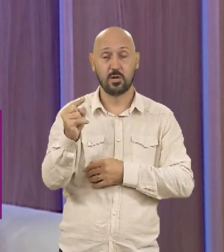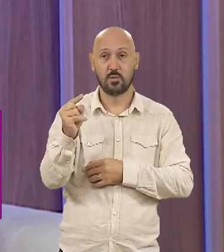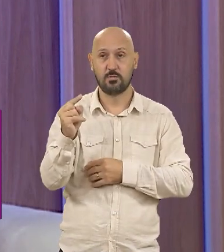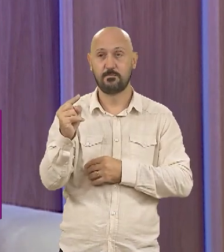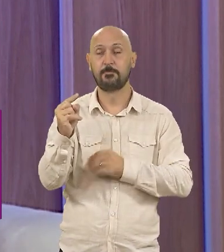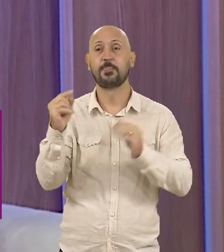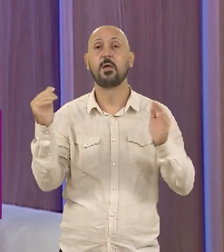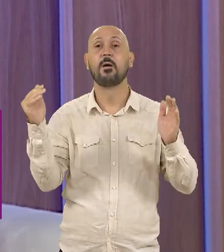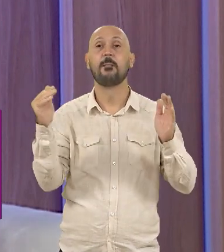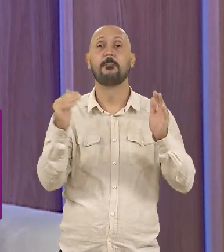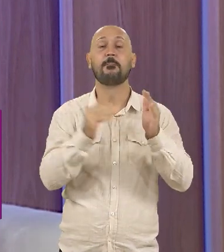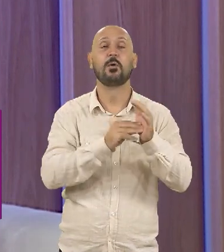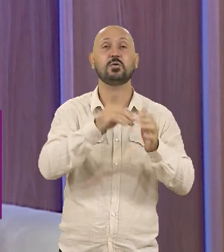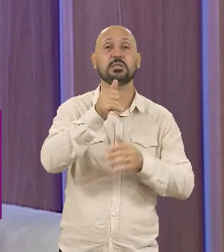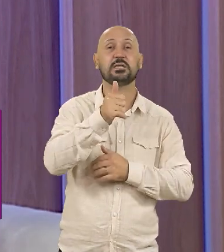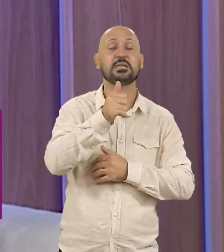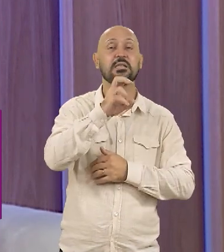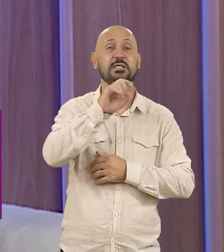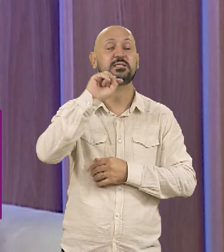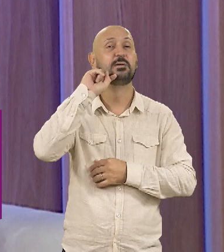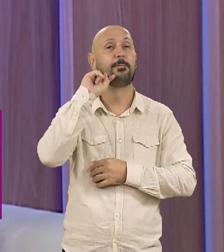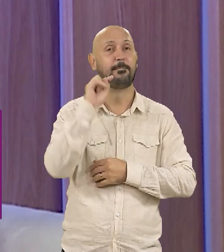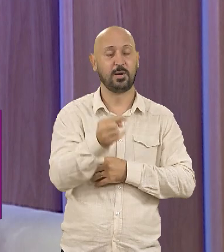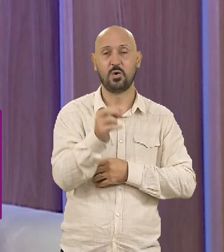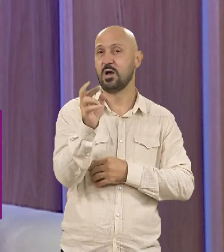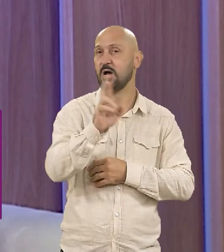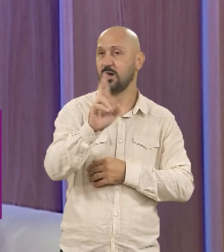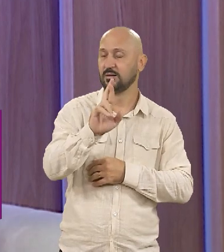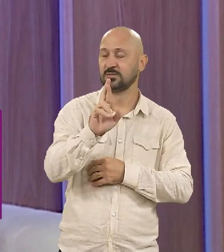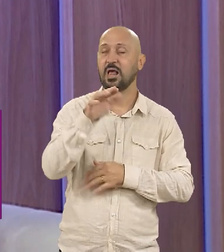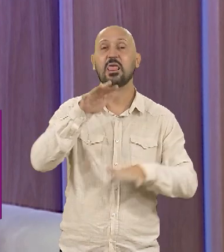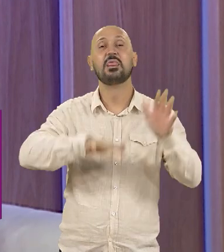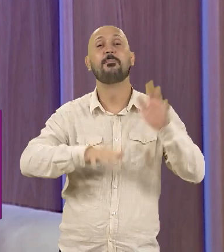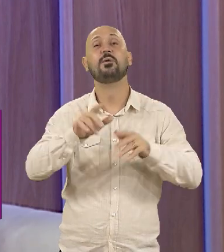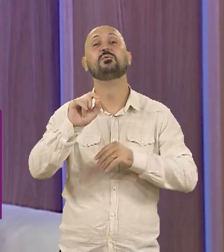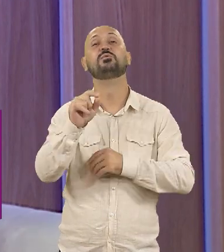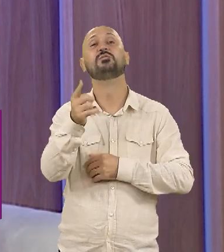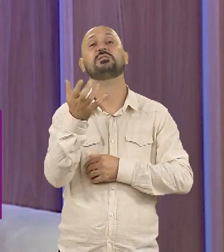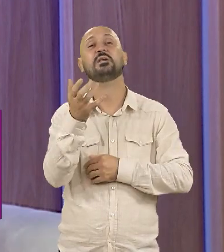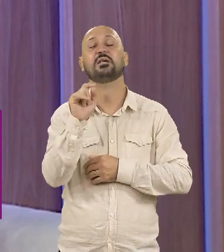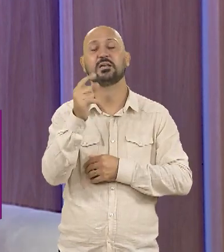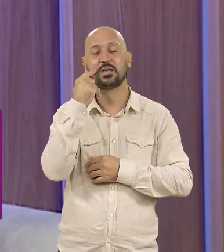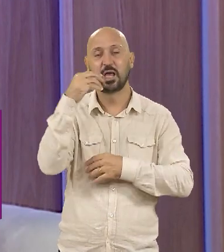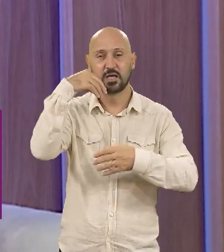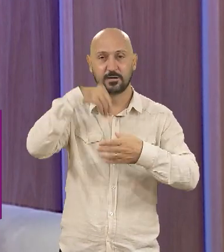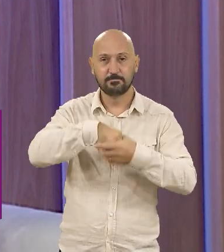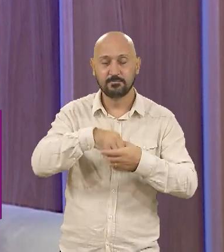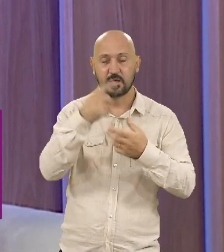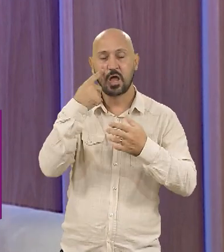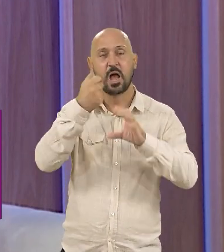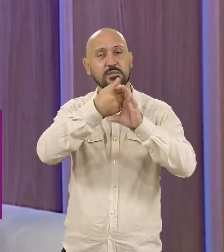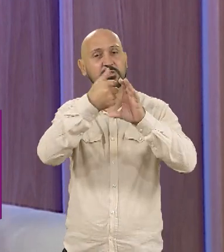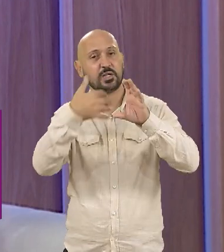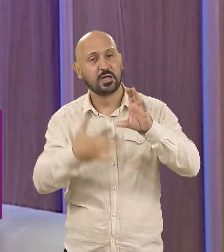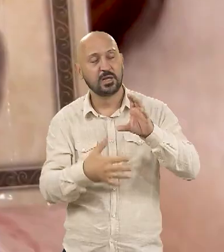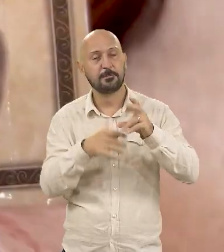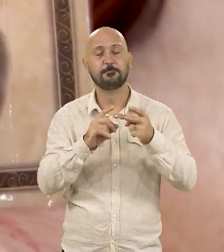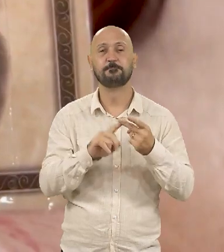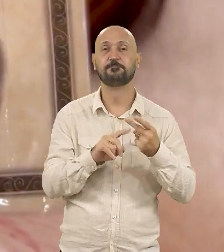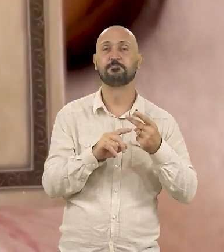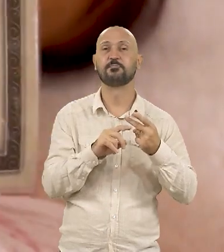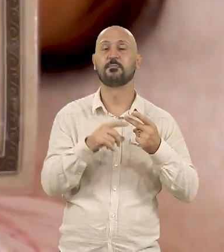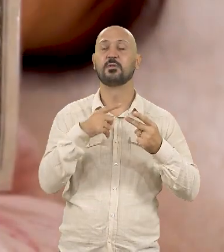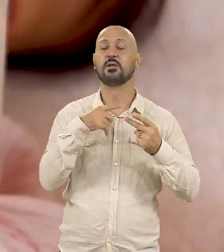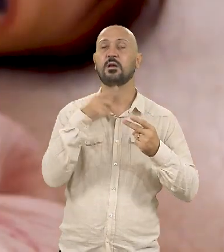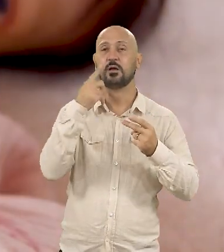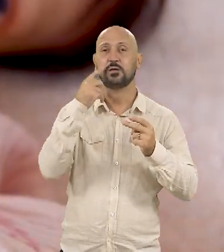podem chegar até 15 mil reais. Aí vai estar dependendo do que você quer nesse boneco, as características. Ele